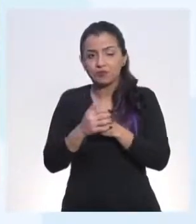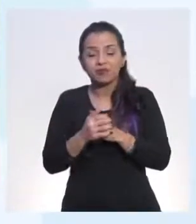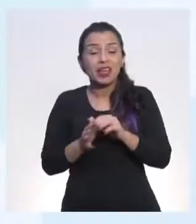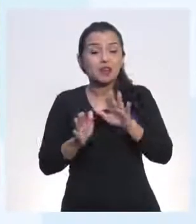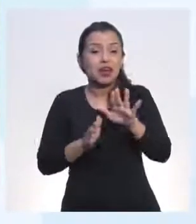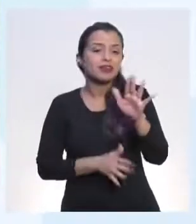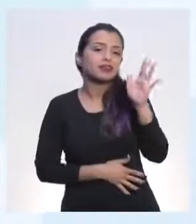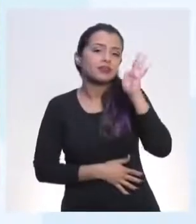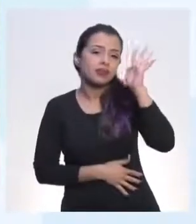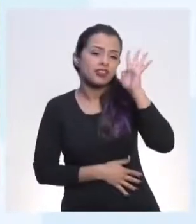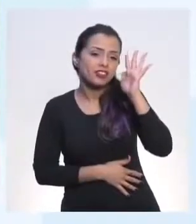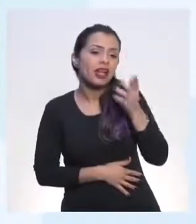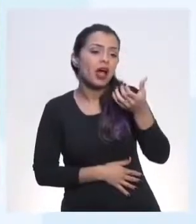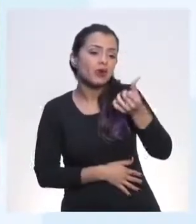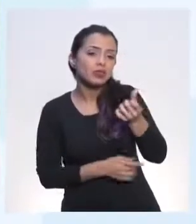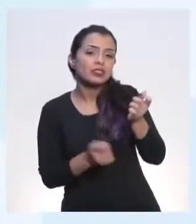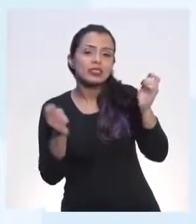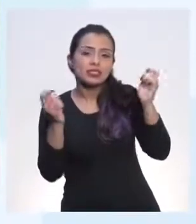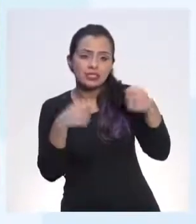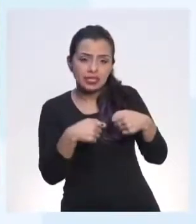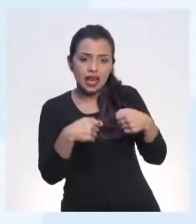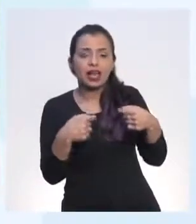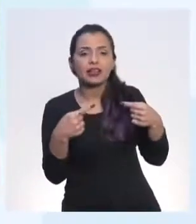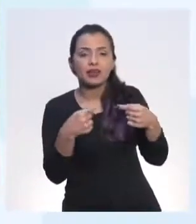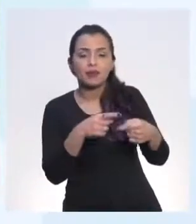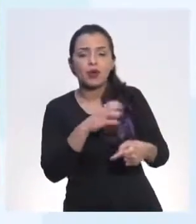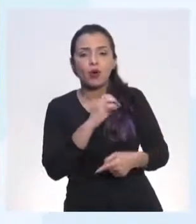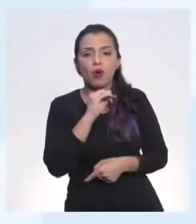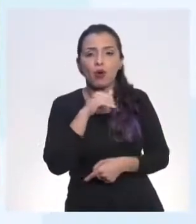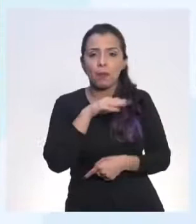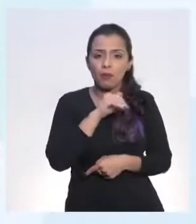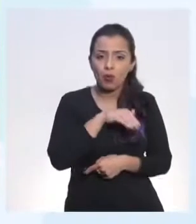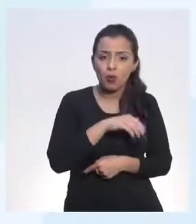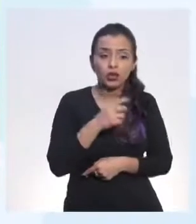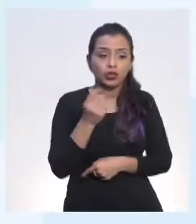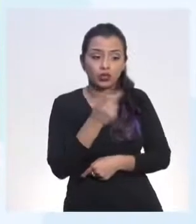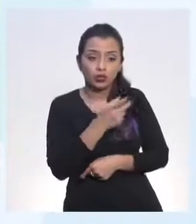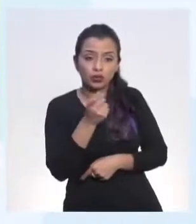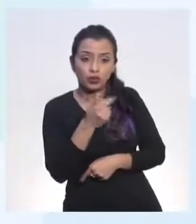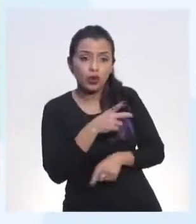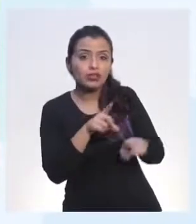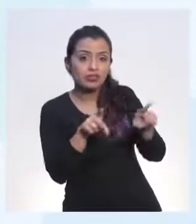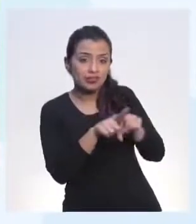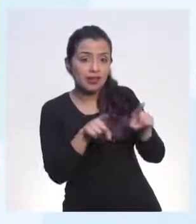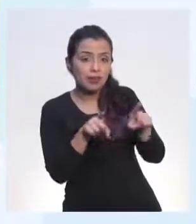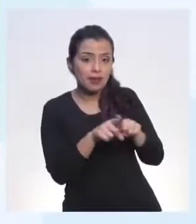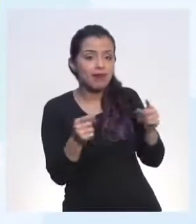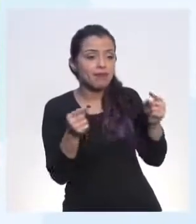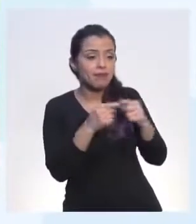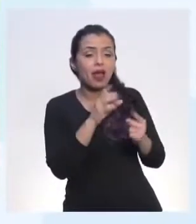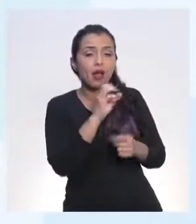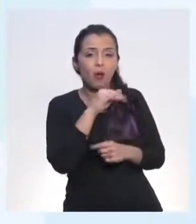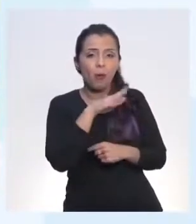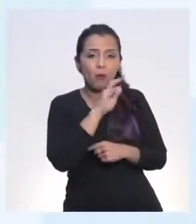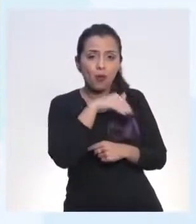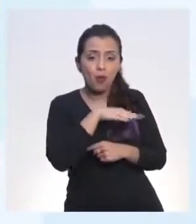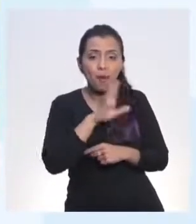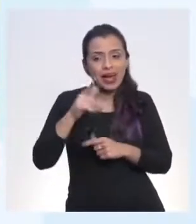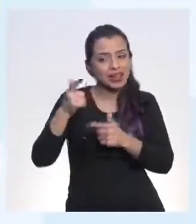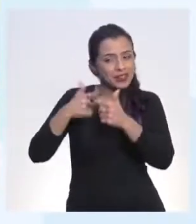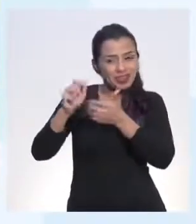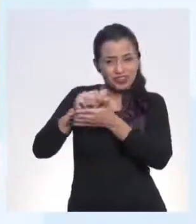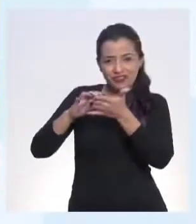Beleza. por exemplo, o 6 também é em comum, ó. E o 12? 6 e o 12. O 12 tem até uma característica que a gente vai chamar ele